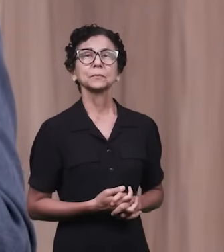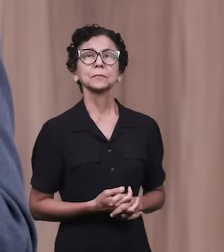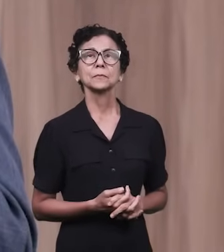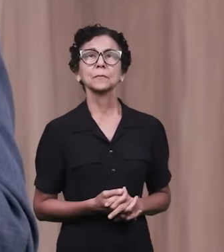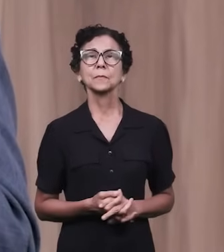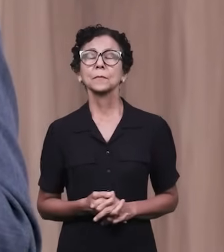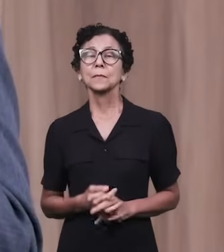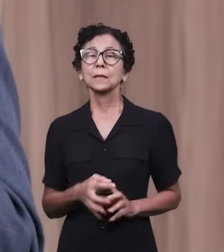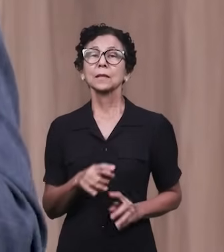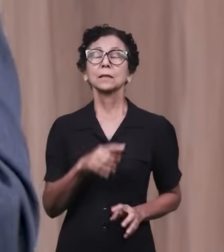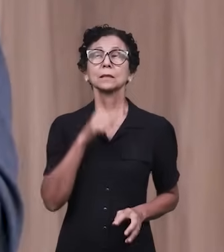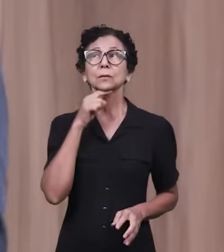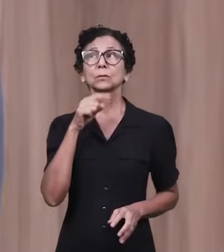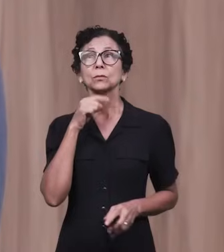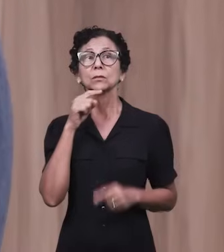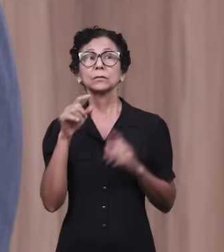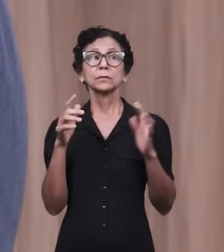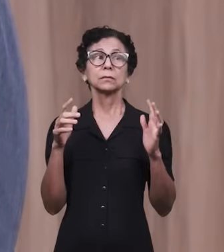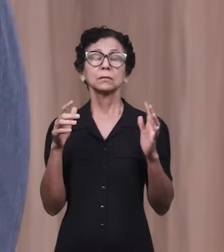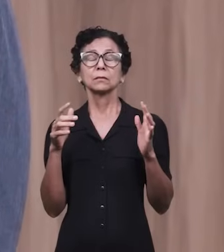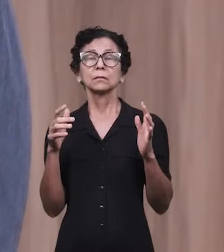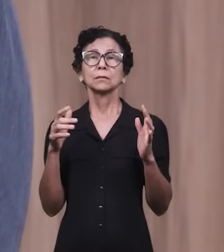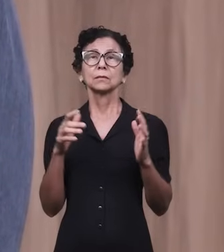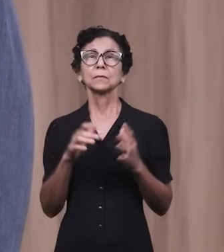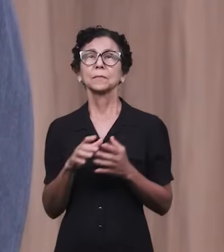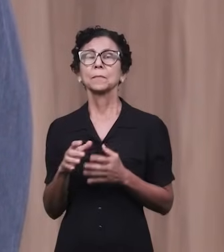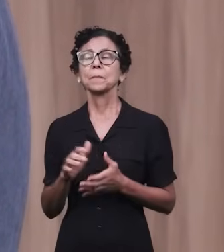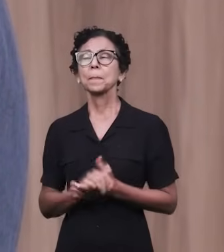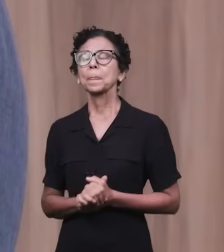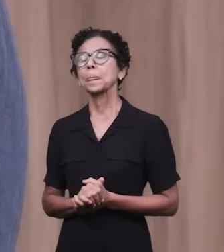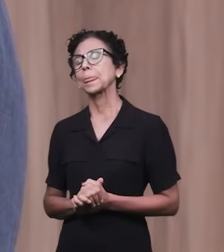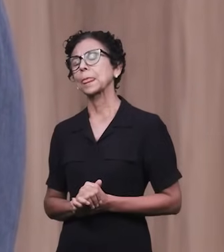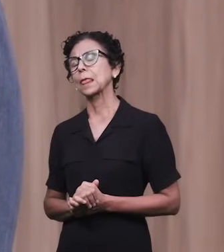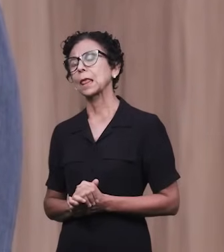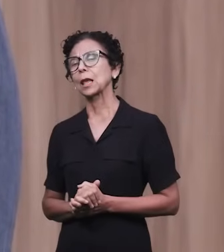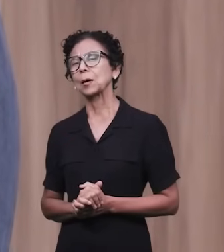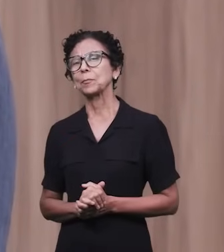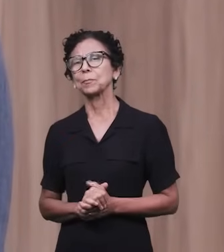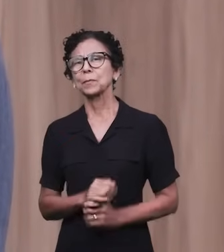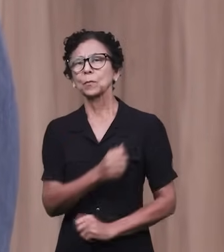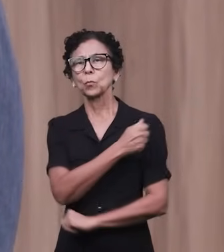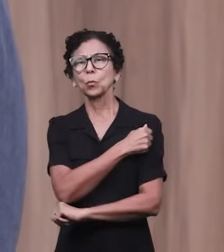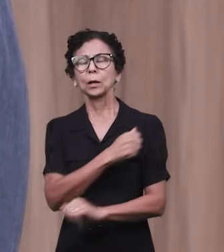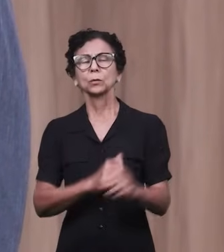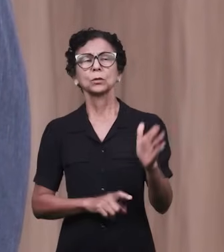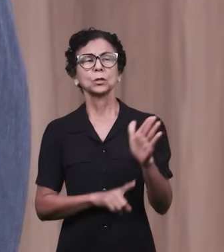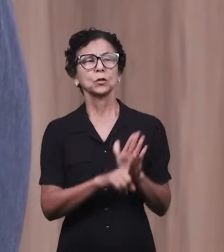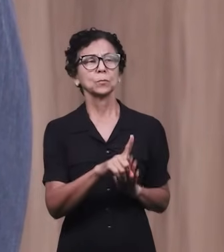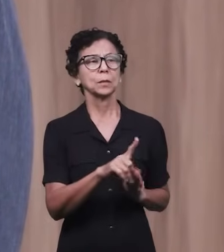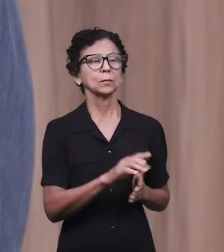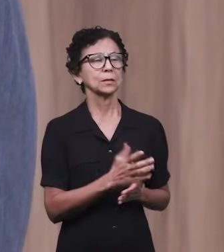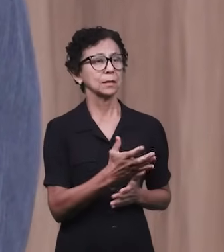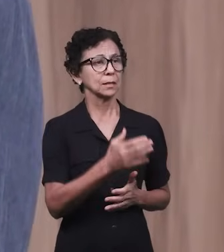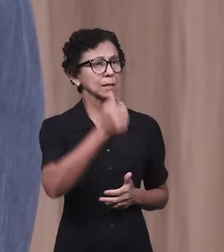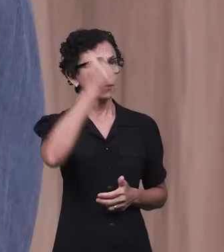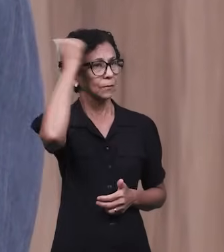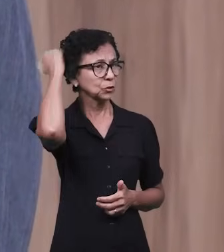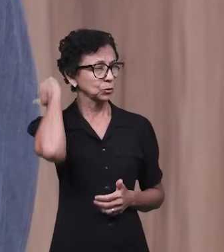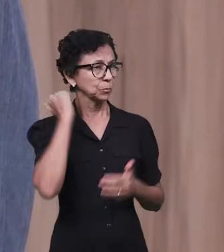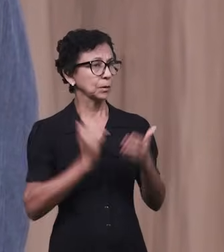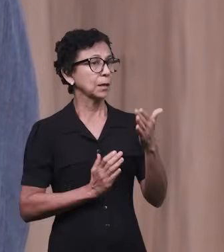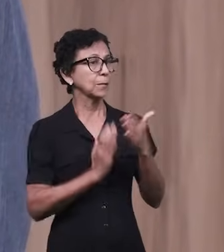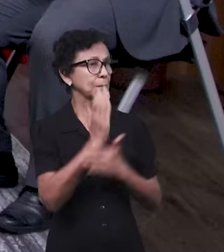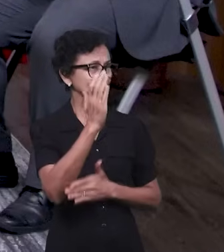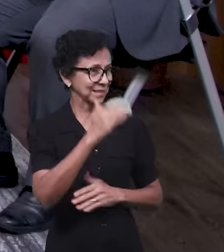está perdido. Às vezes nós perguntamos aos alunos o seguinte, você quer passar no vestibular por quem? Por quem você quer